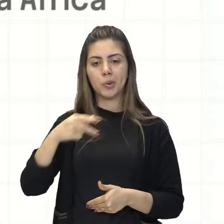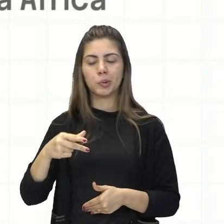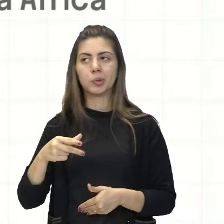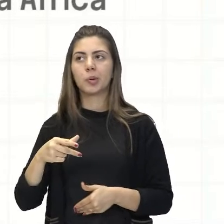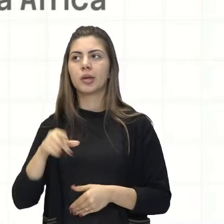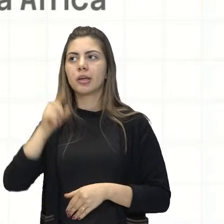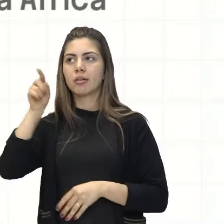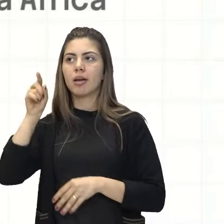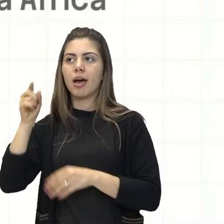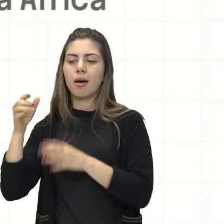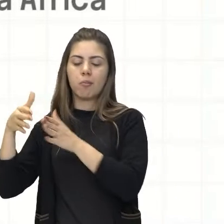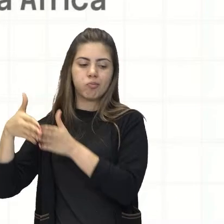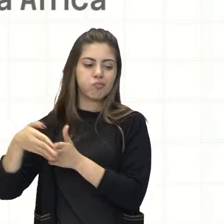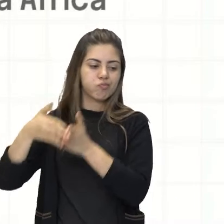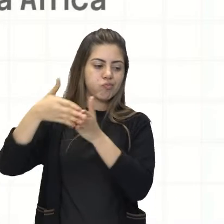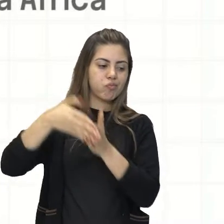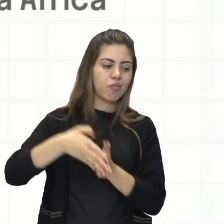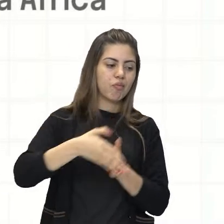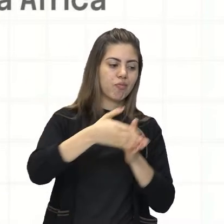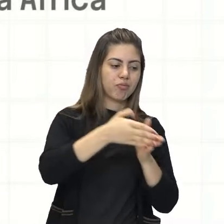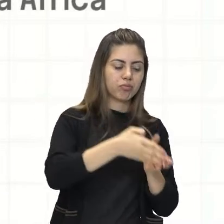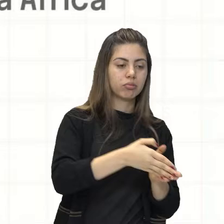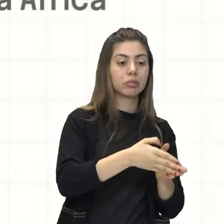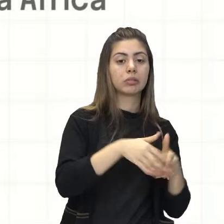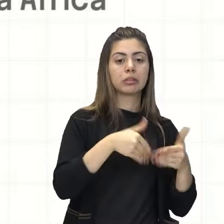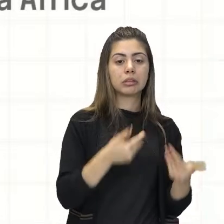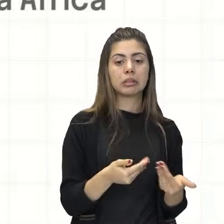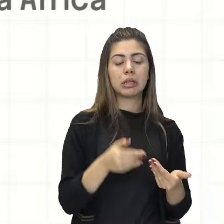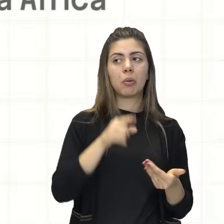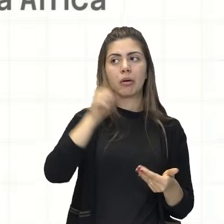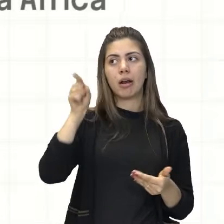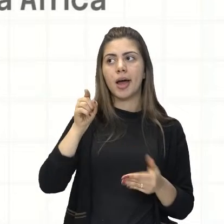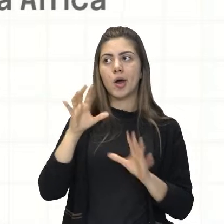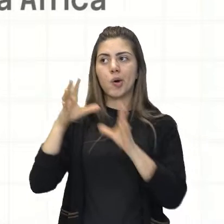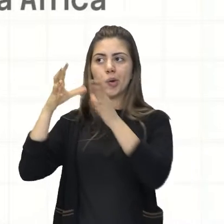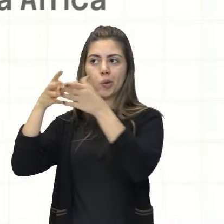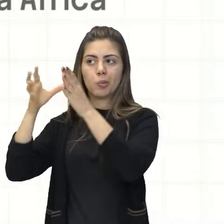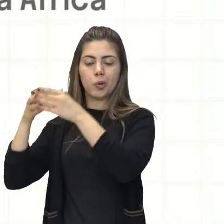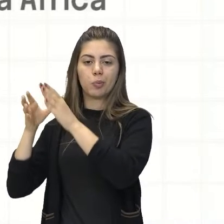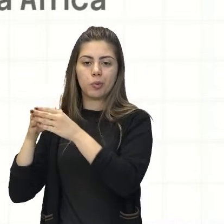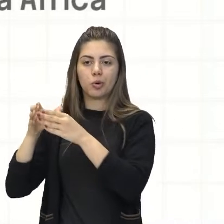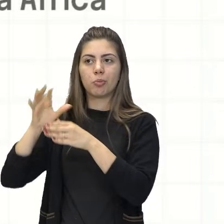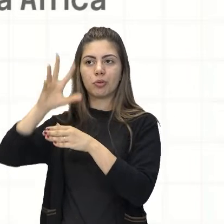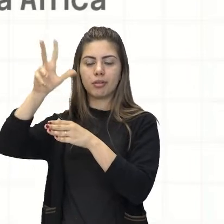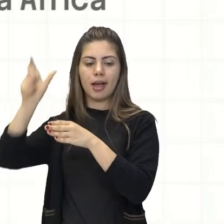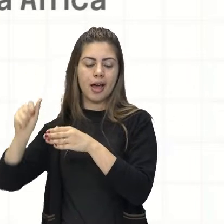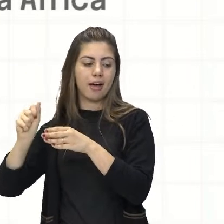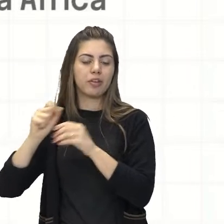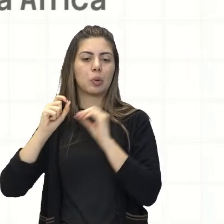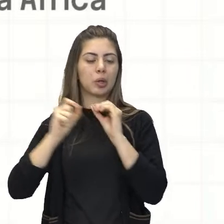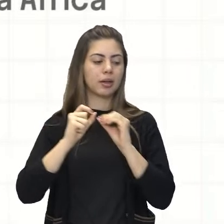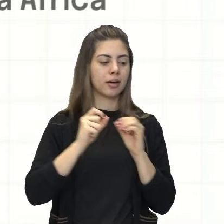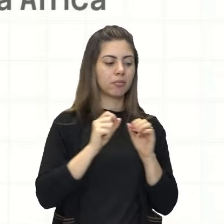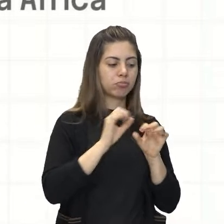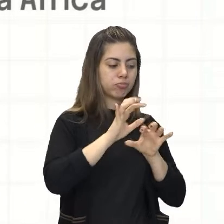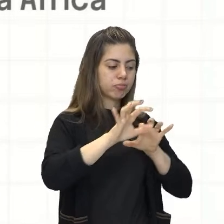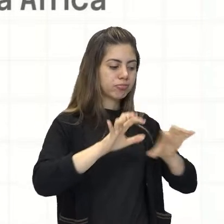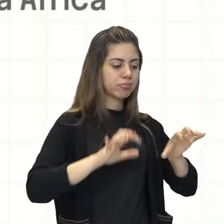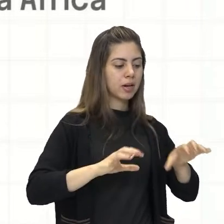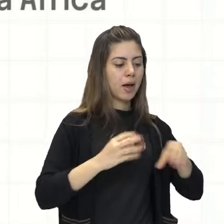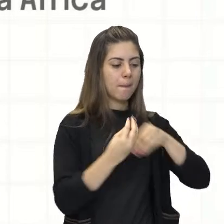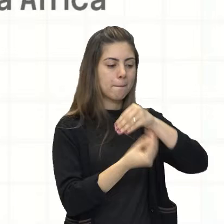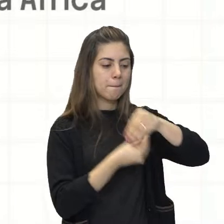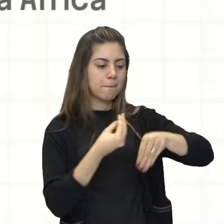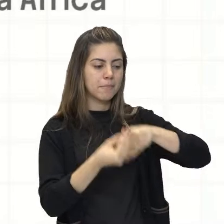esses grupos para o Brasil, eles acabam dividindo esses grupos, misturando, fazendo uma mistura étnica que era para